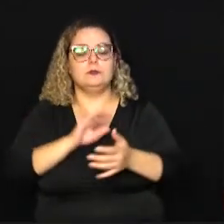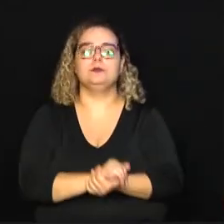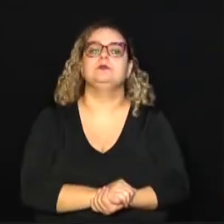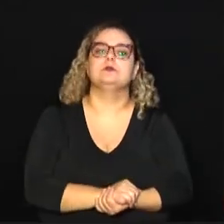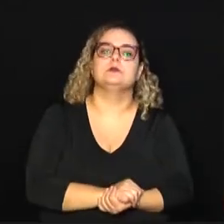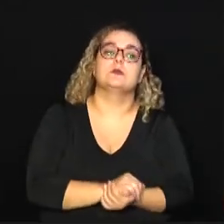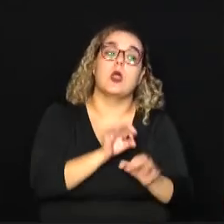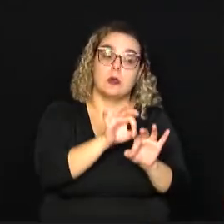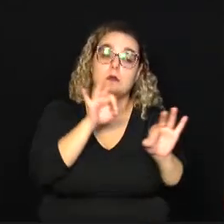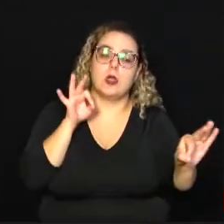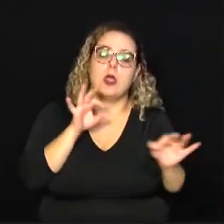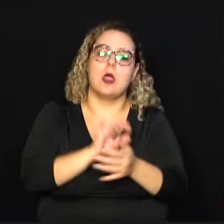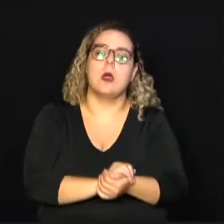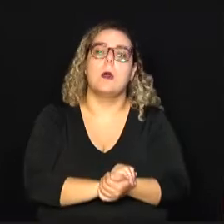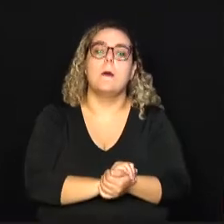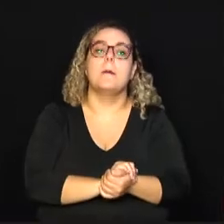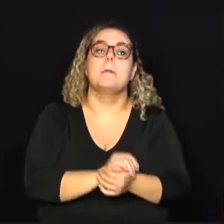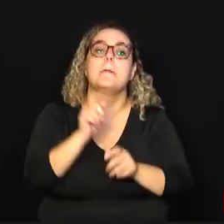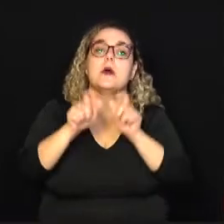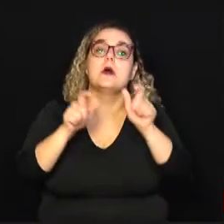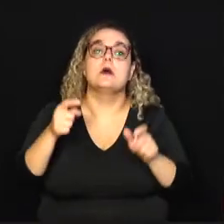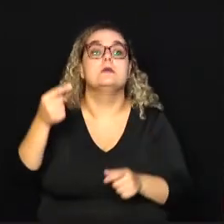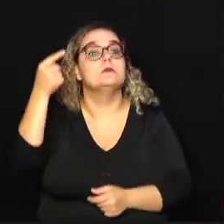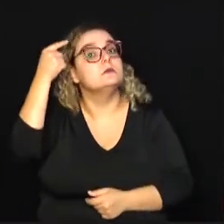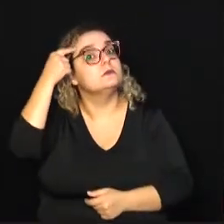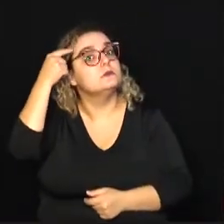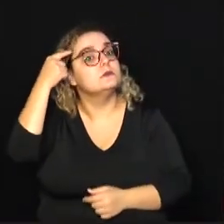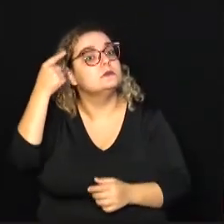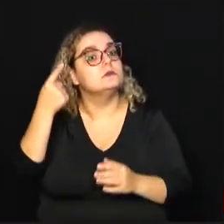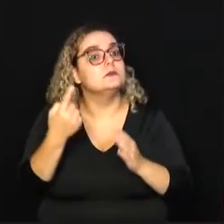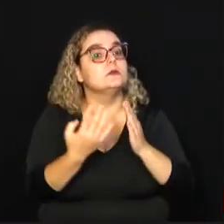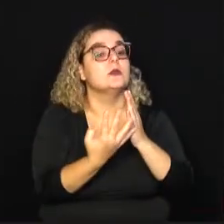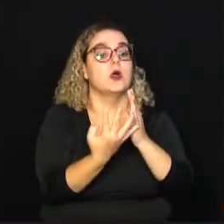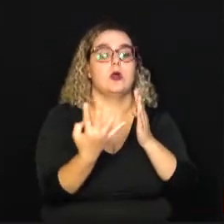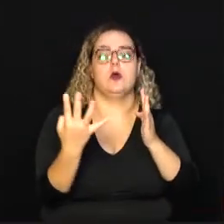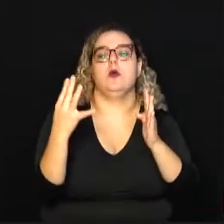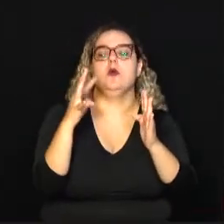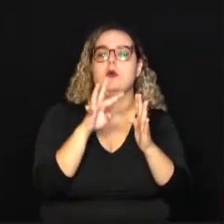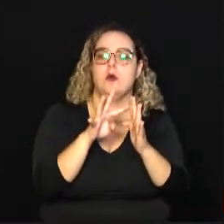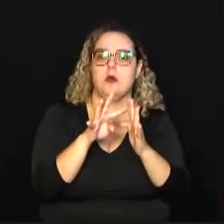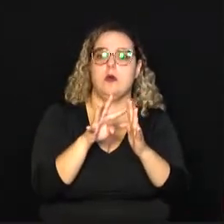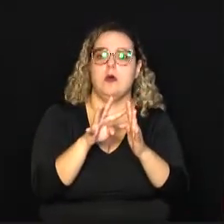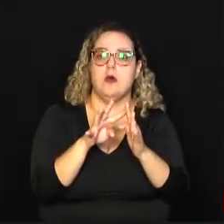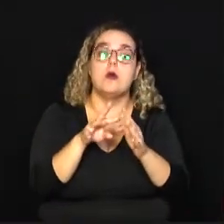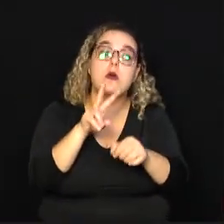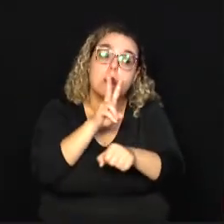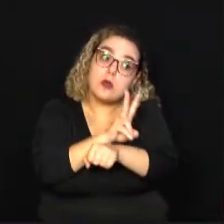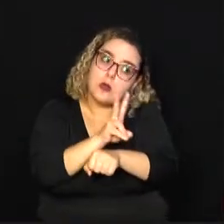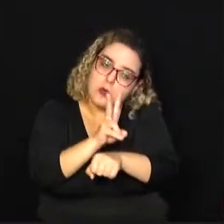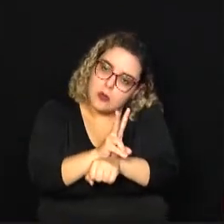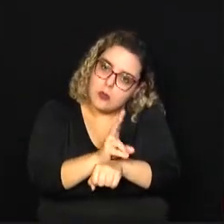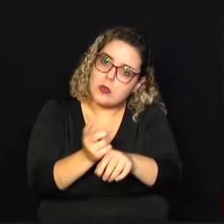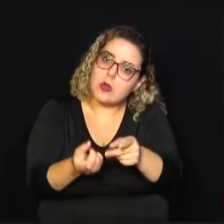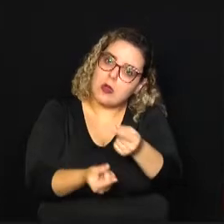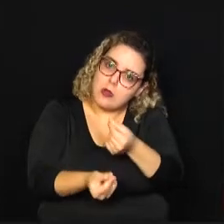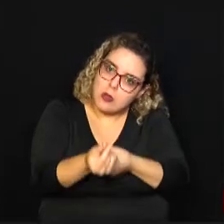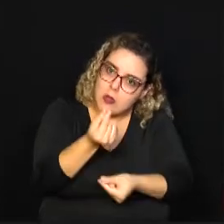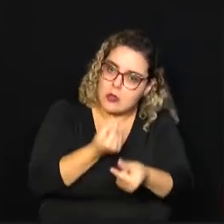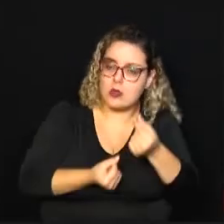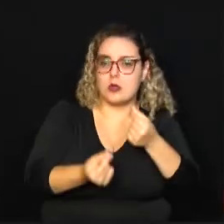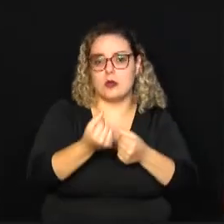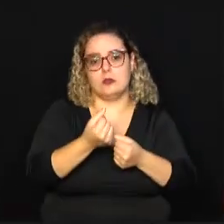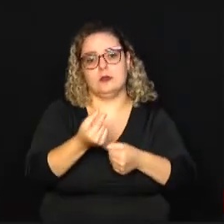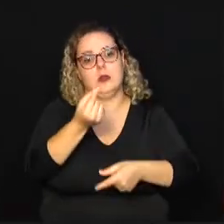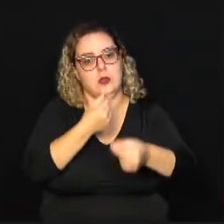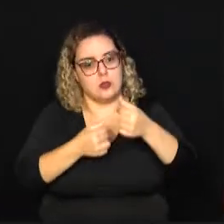que atuem no mesmo sentido, isolar e proteger economicamente. E aí, né, o campo da economia solidária,